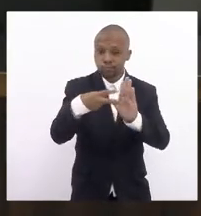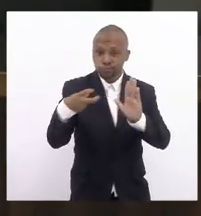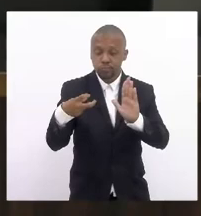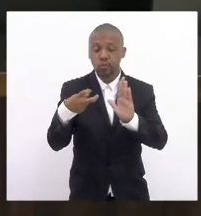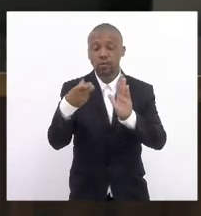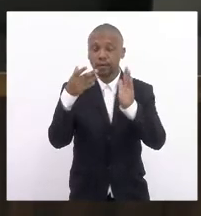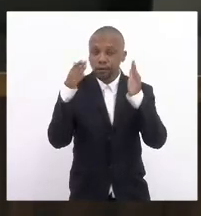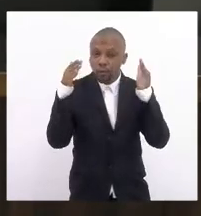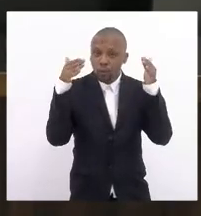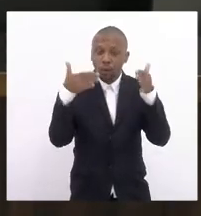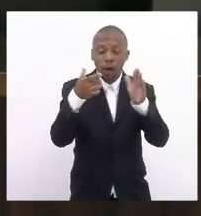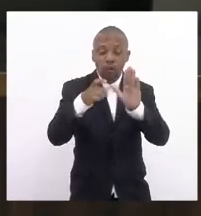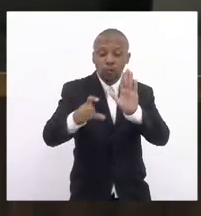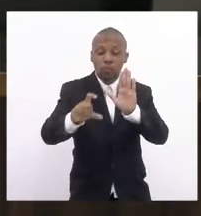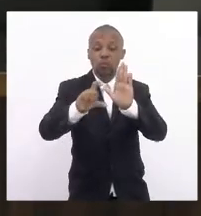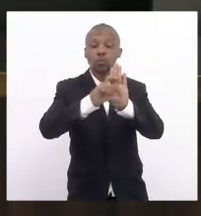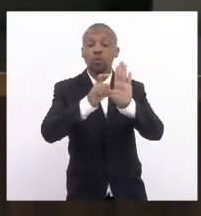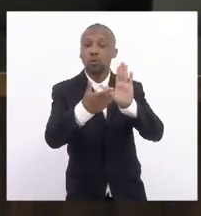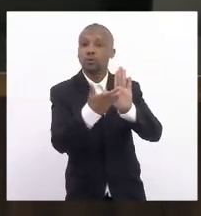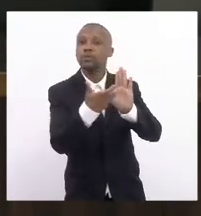destaque.